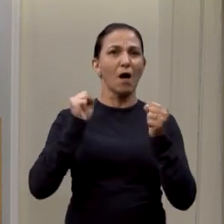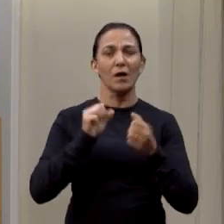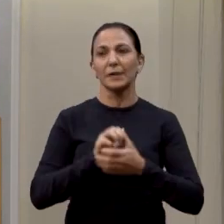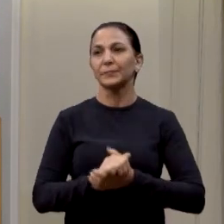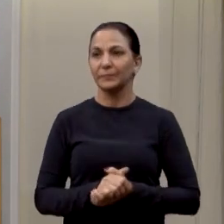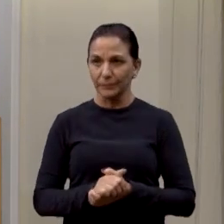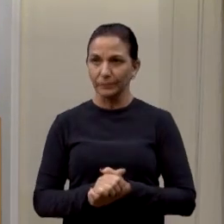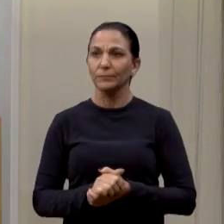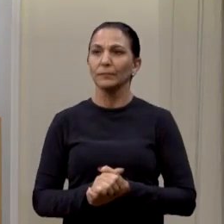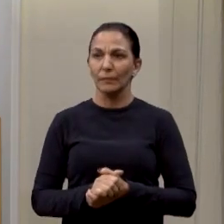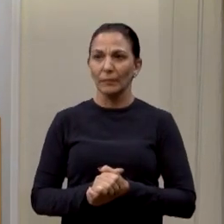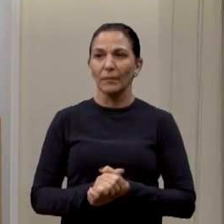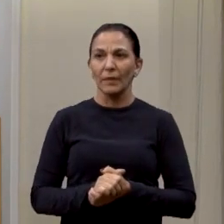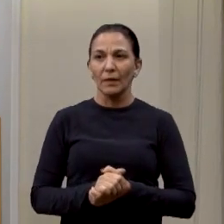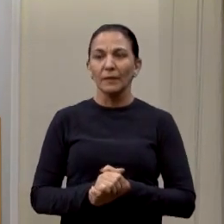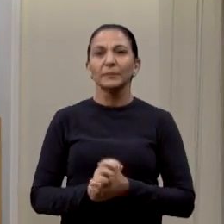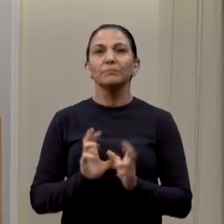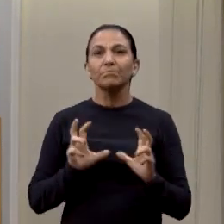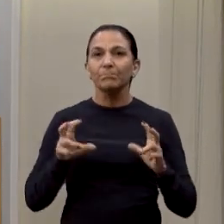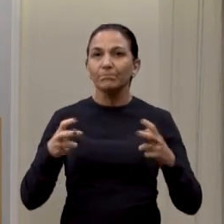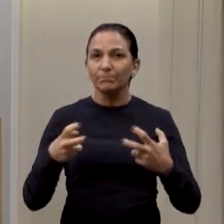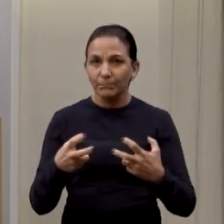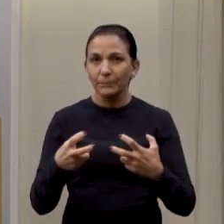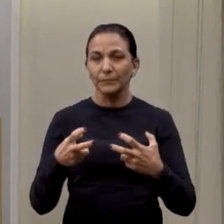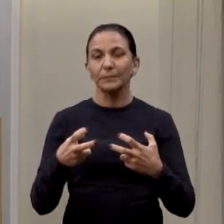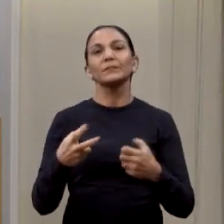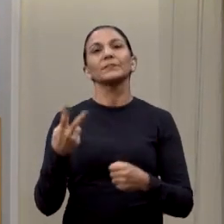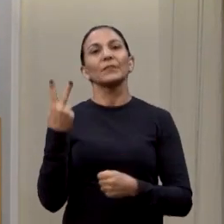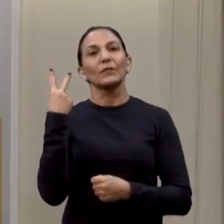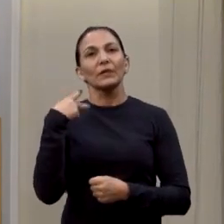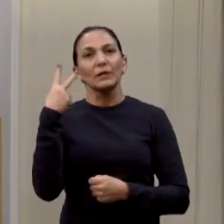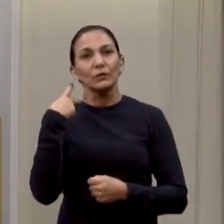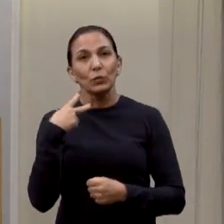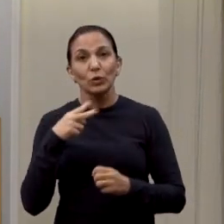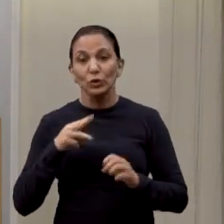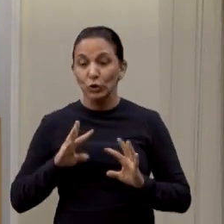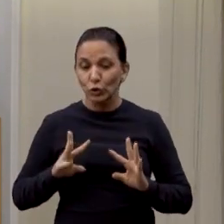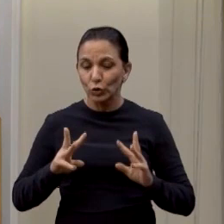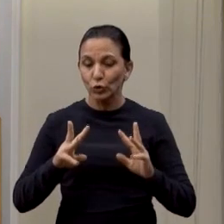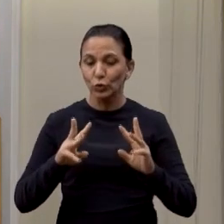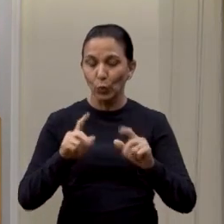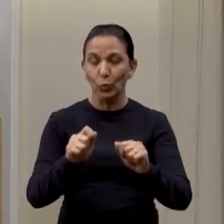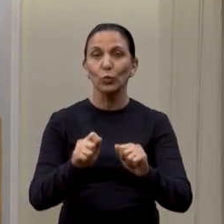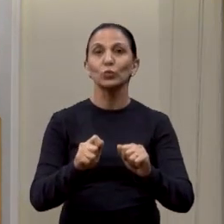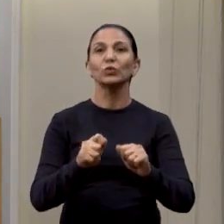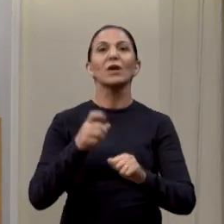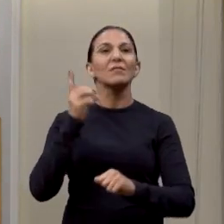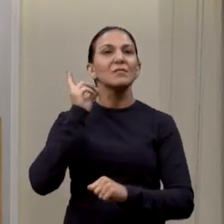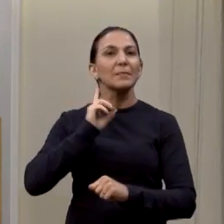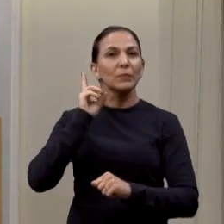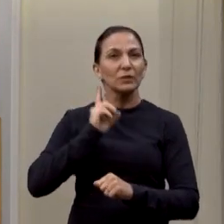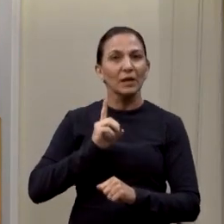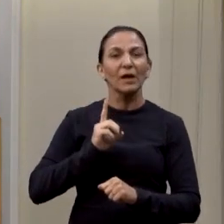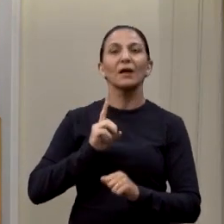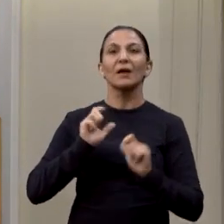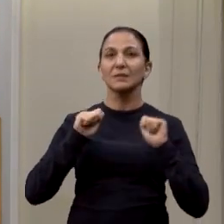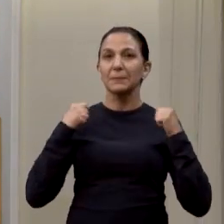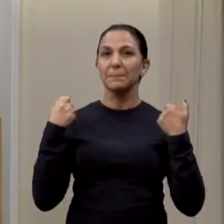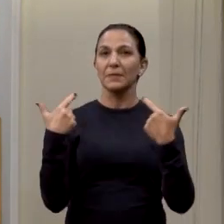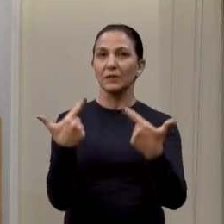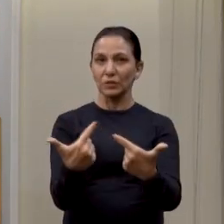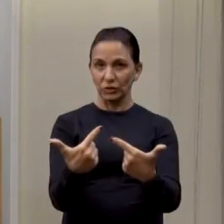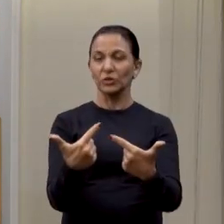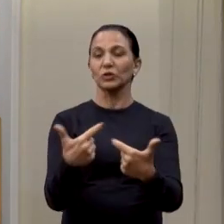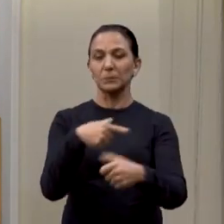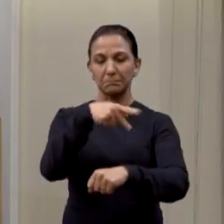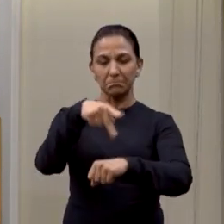sim, as câmaras municipais, os vereadores de todas as câmaras, os deputados das assembleias legislativas